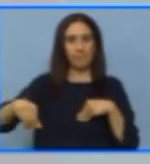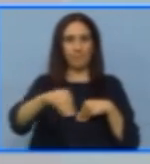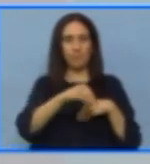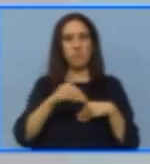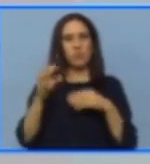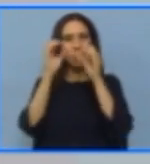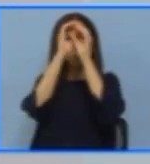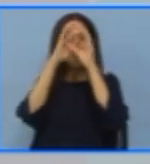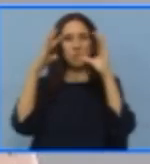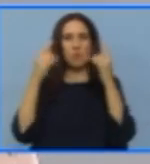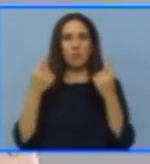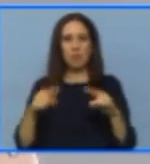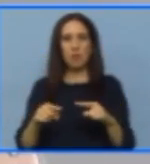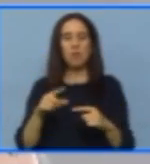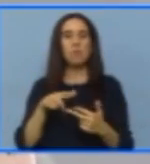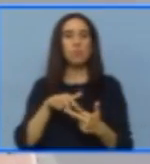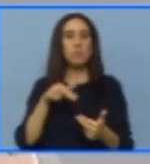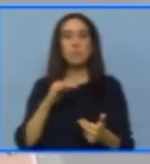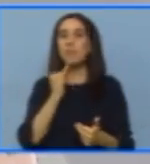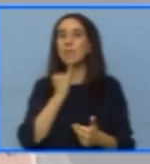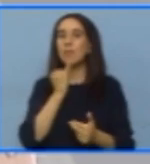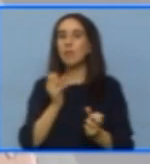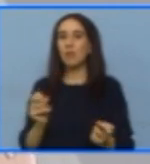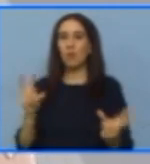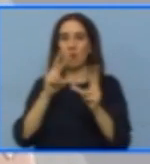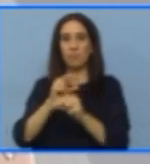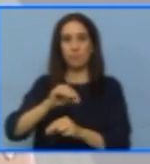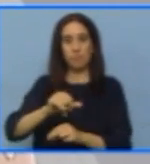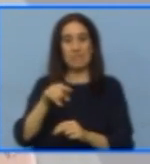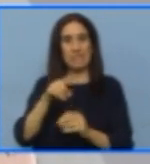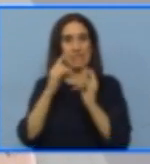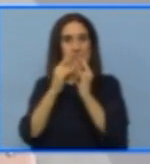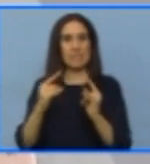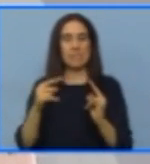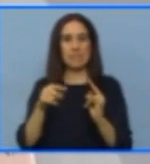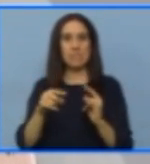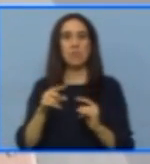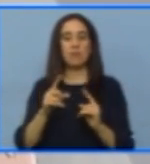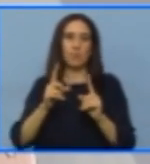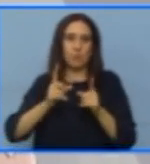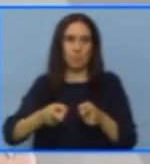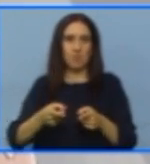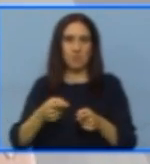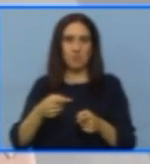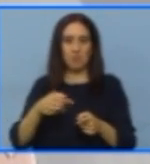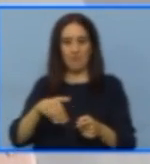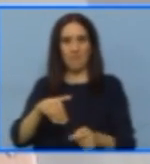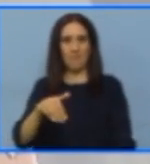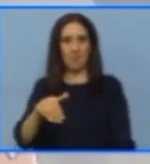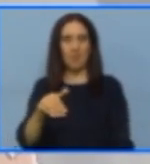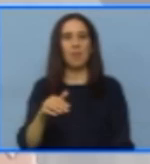uma noção, o município de Idanha Nova, onde será o acampamento, onde ele começa daqui a pouco